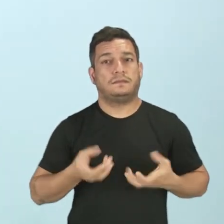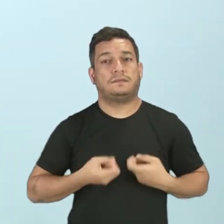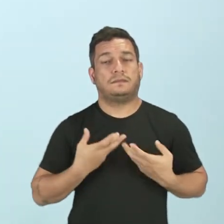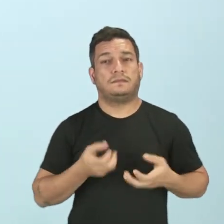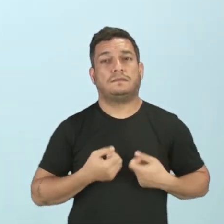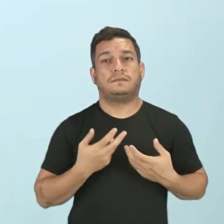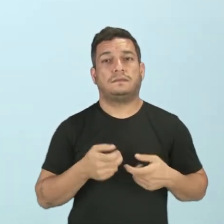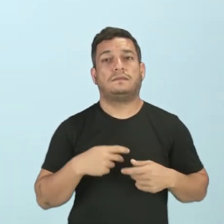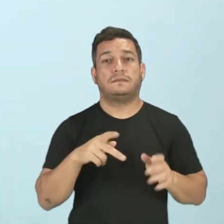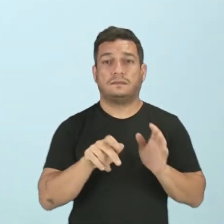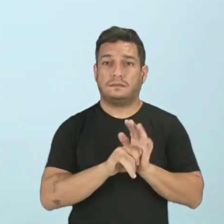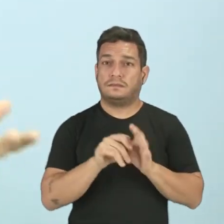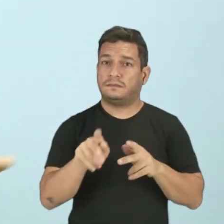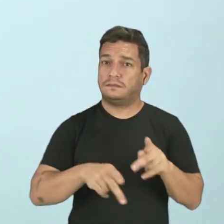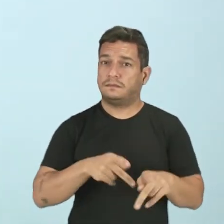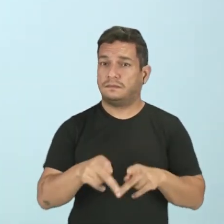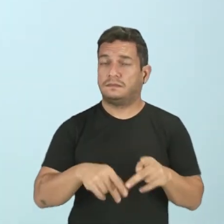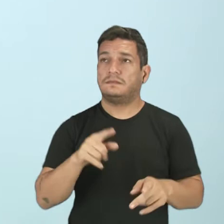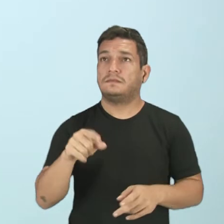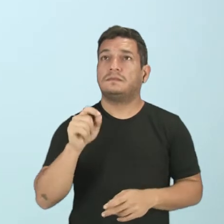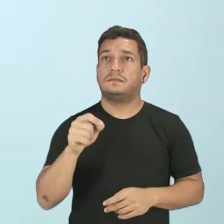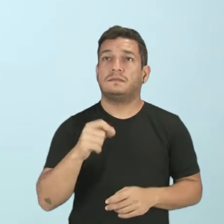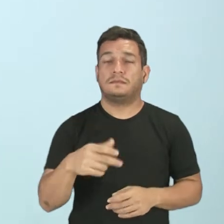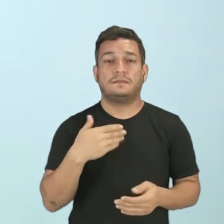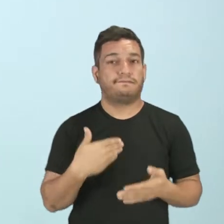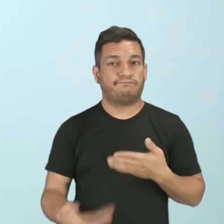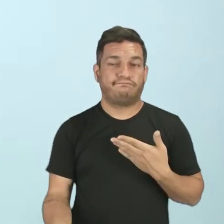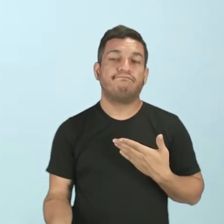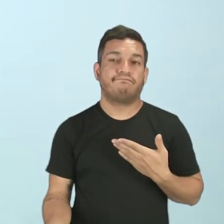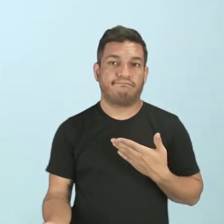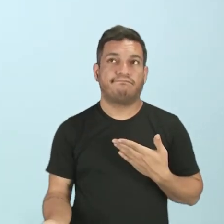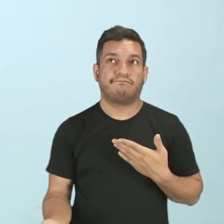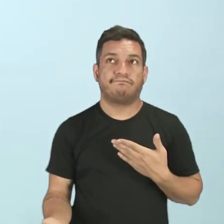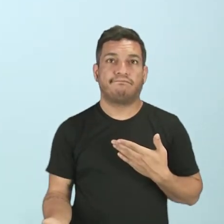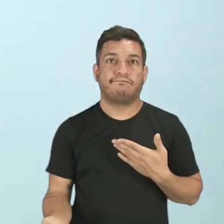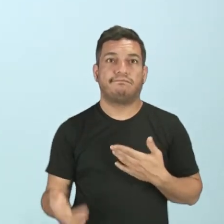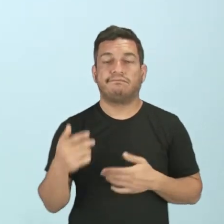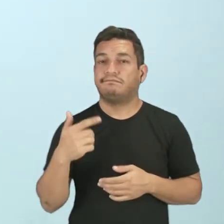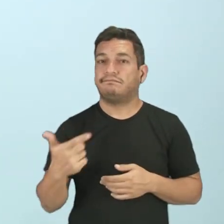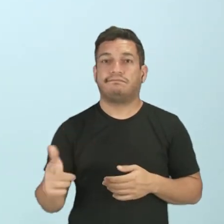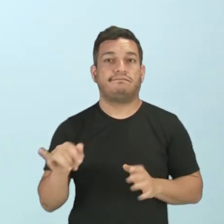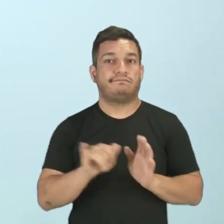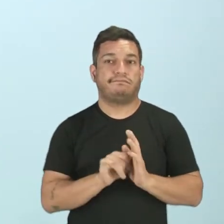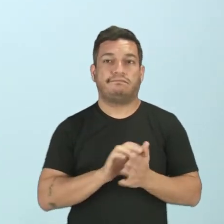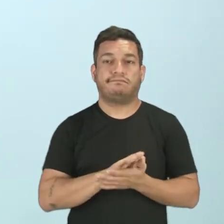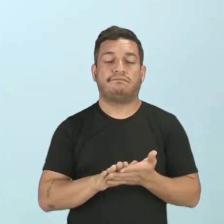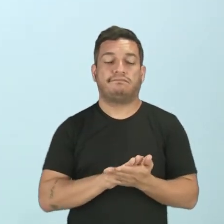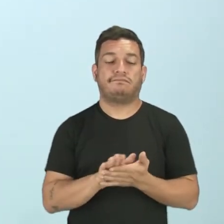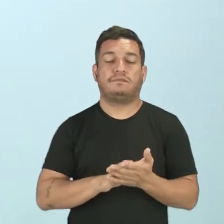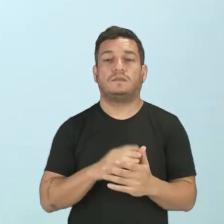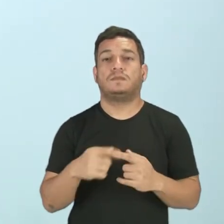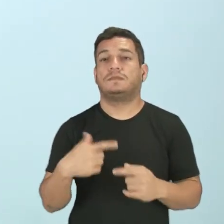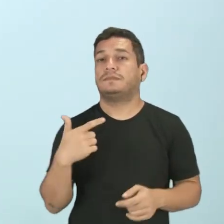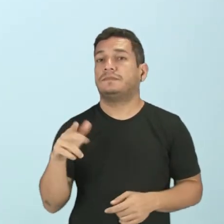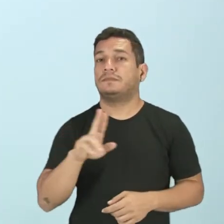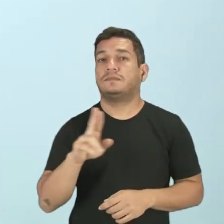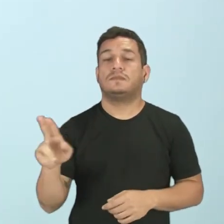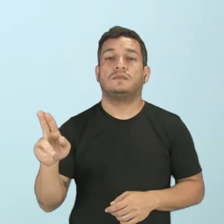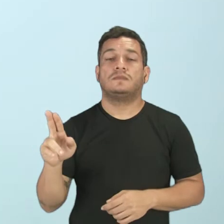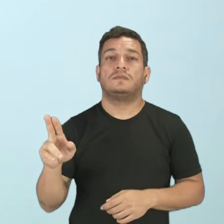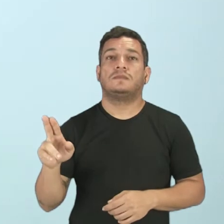a identidade de um povo, na verdade ela perde a identidade. Ela não tem identidade, porque ela não tem nome, a